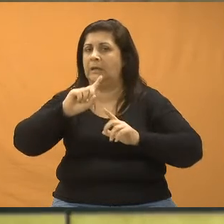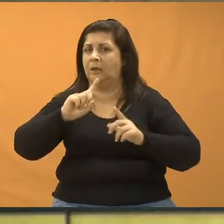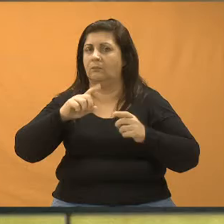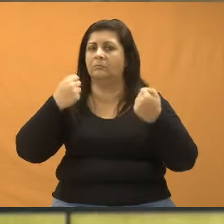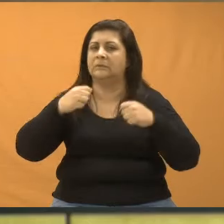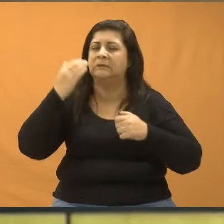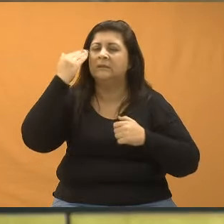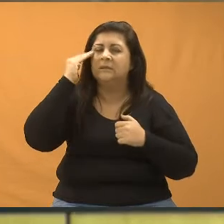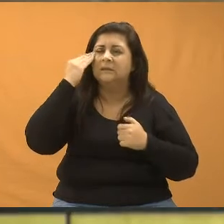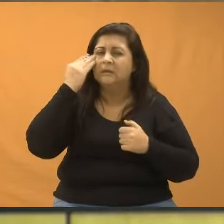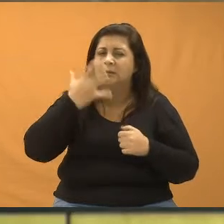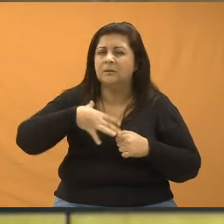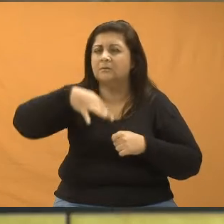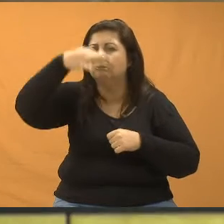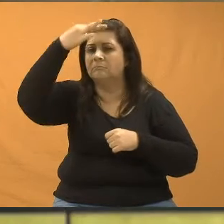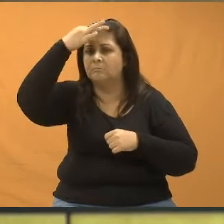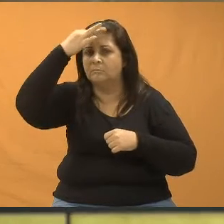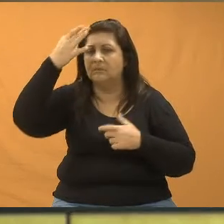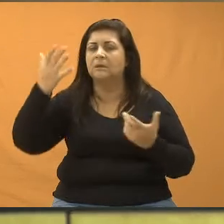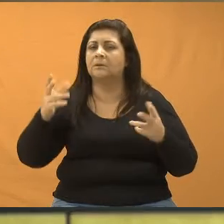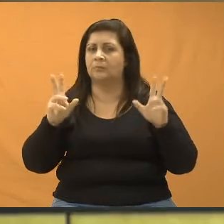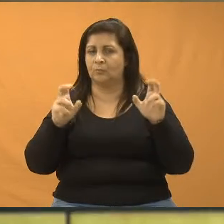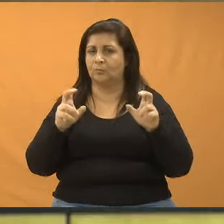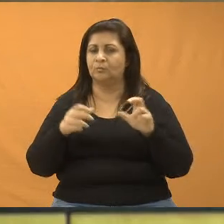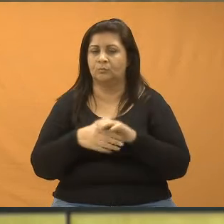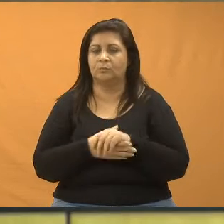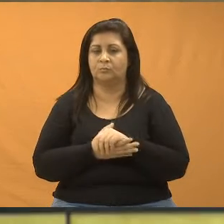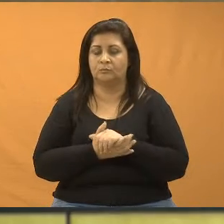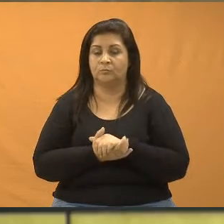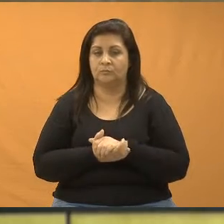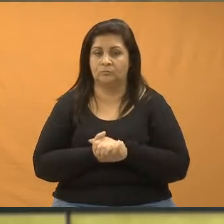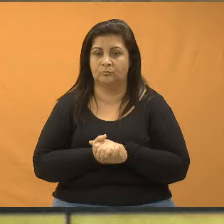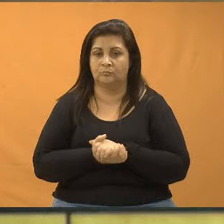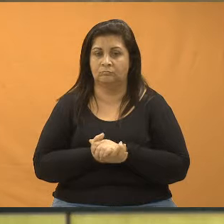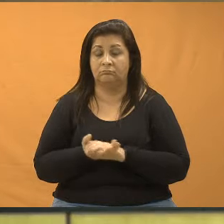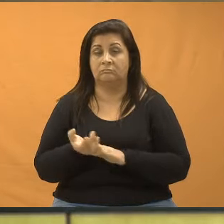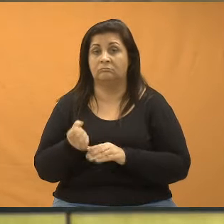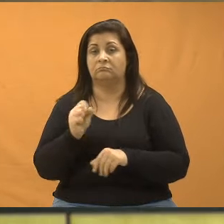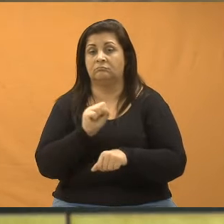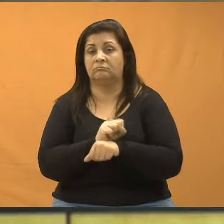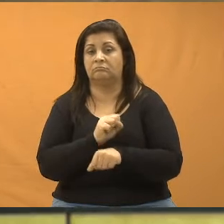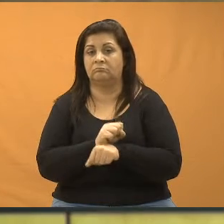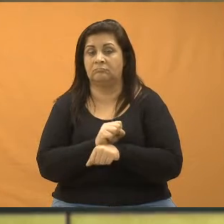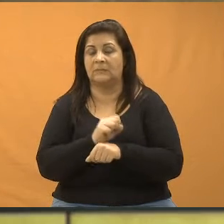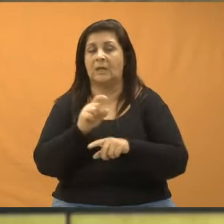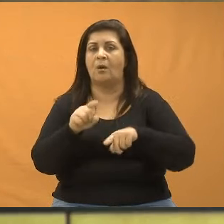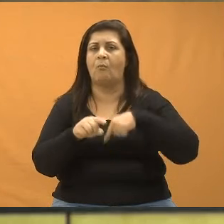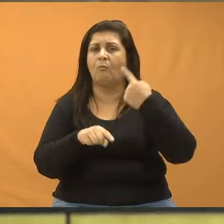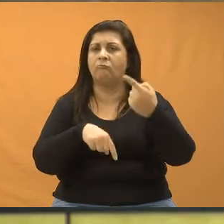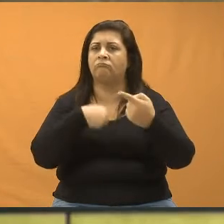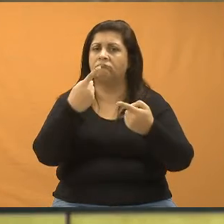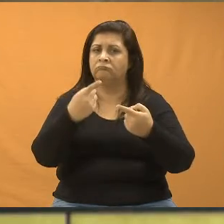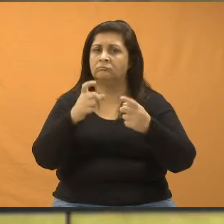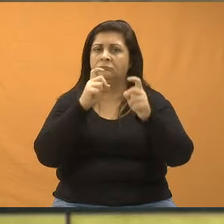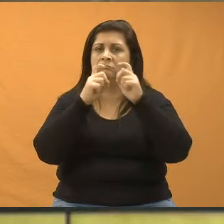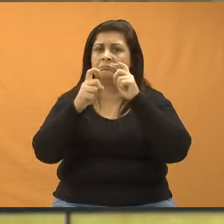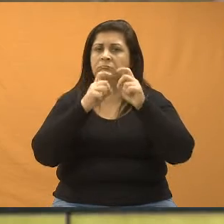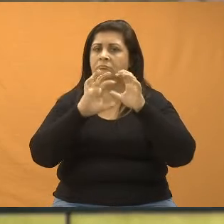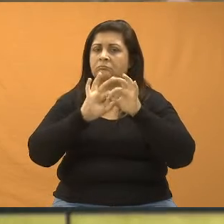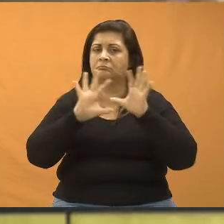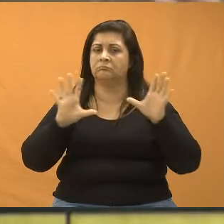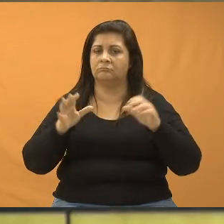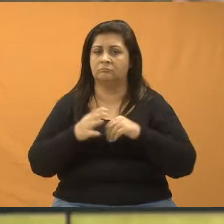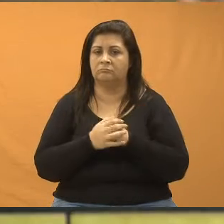e compreender a questão. Então, eu espero que nessas próximas audiências públicas